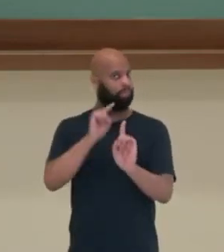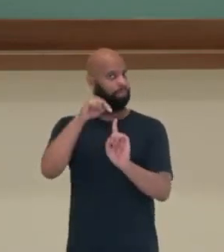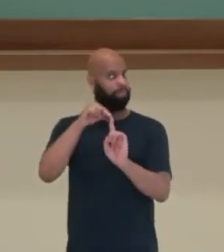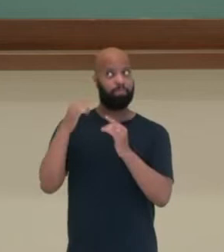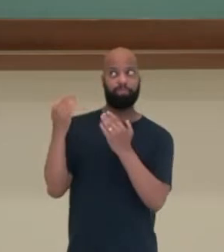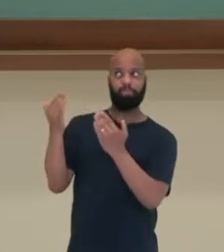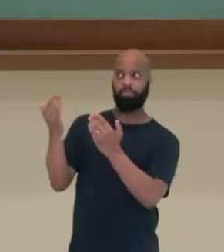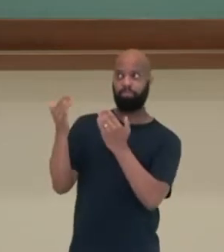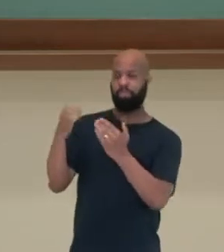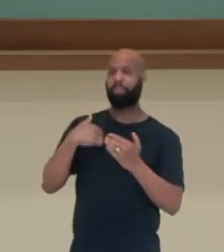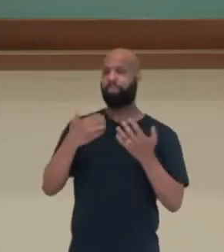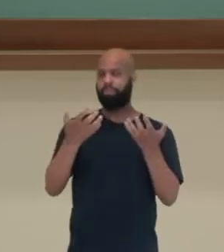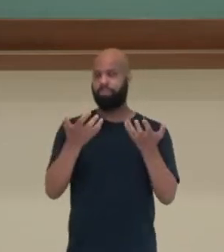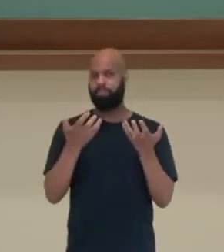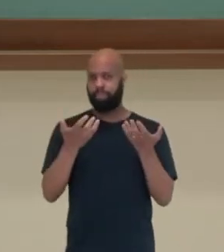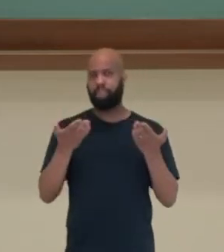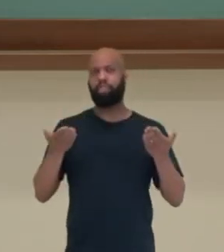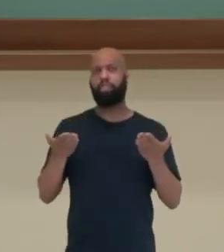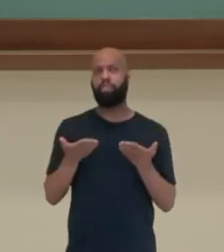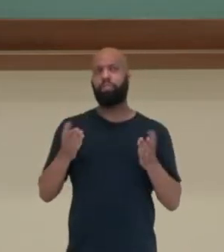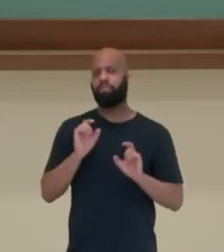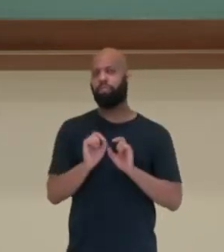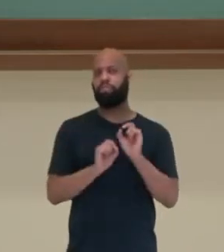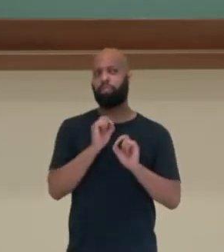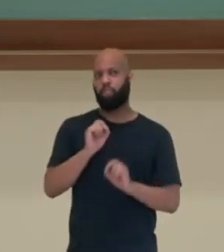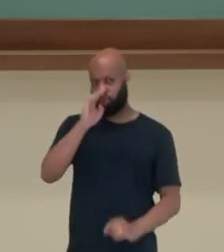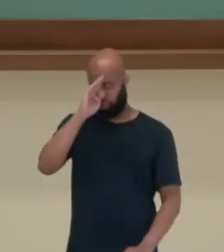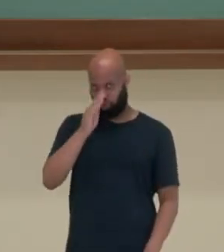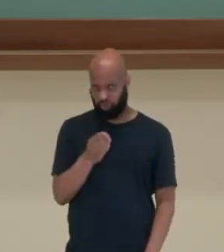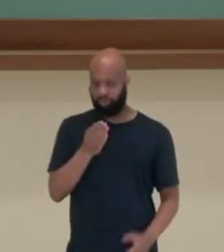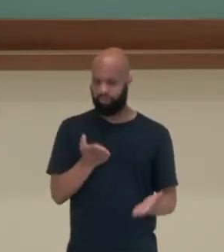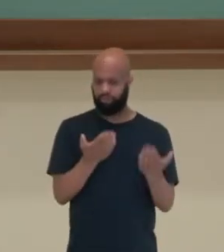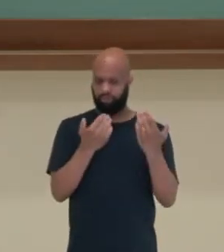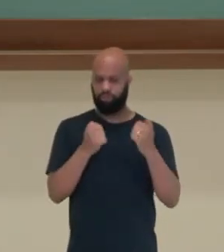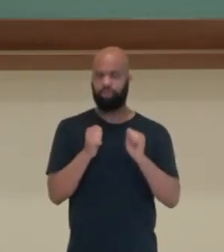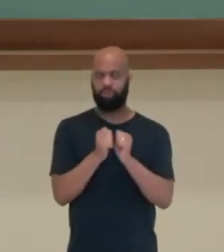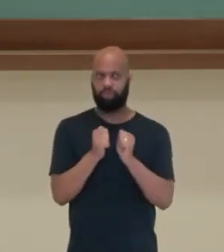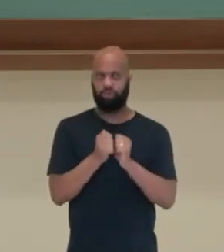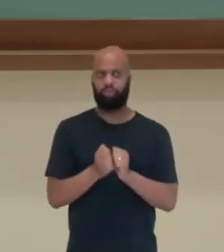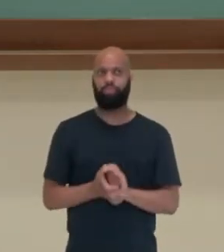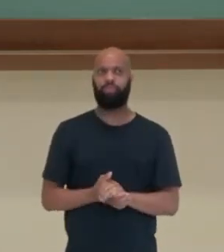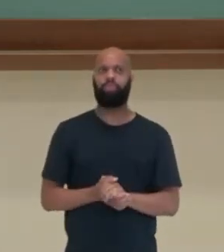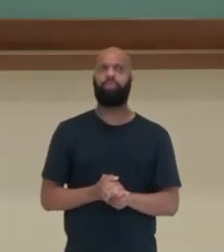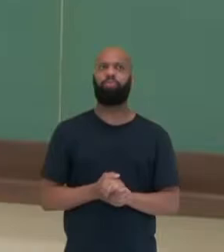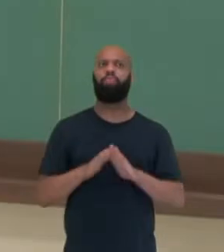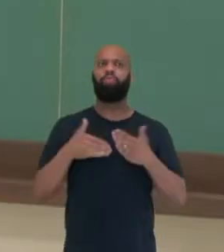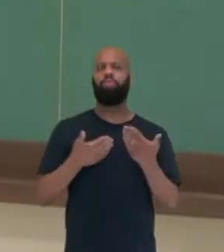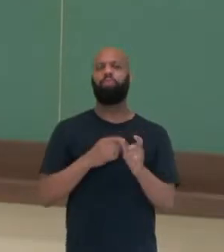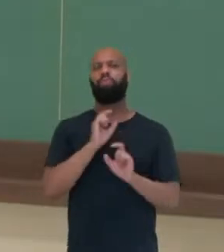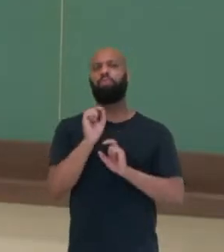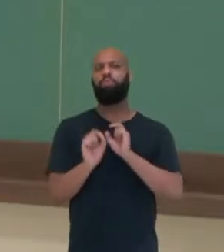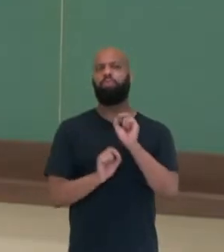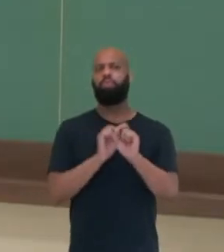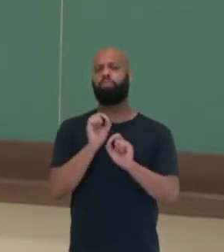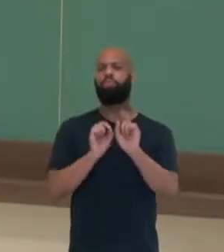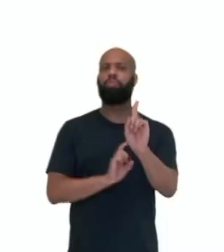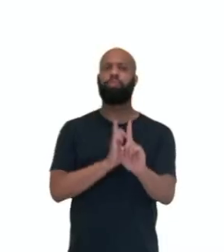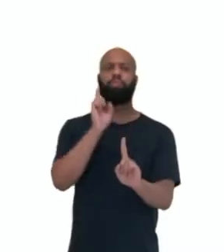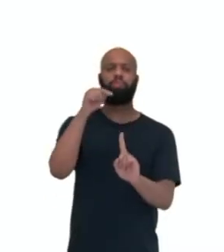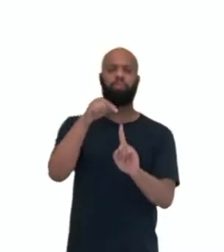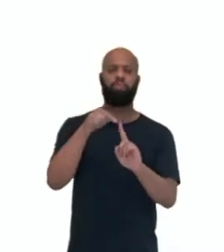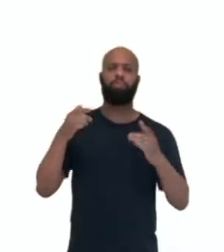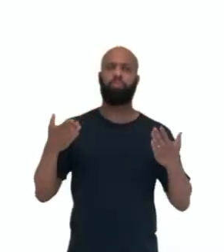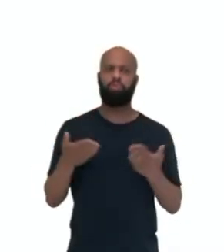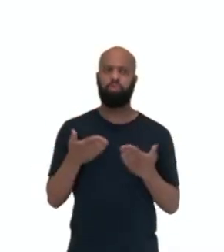questionamentos. Quero já ver de imediato, professor, então venha comigo. Então, quais são os